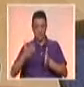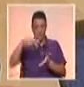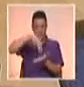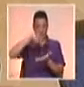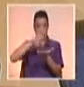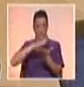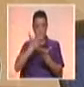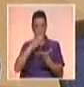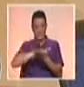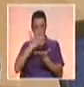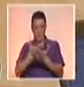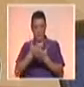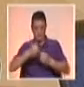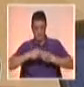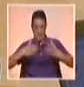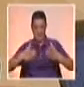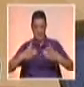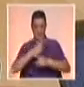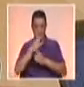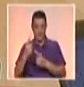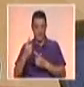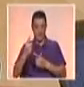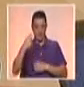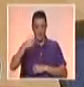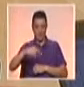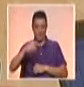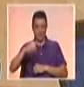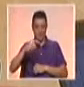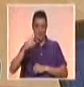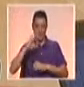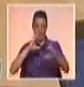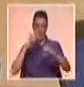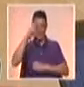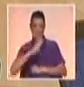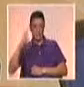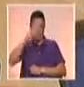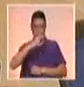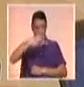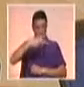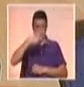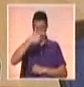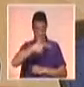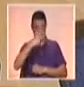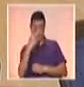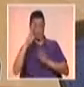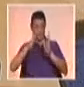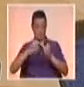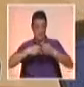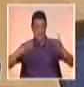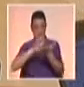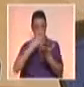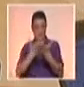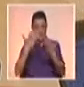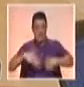do intérprete cada vez mais nos meios de comunicação, neste caso na televisão, por exemplo. Uhum. Mas,